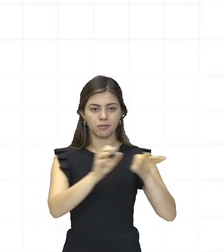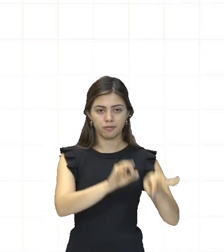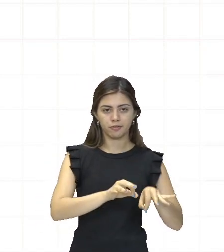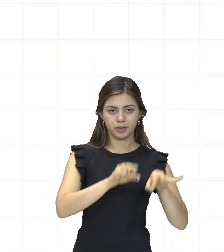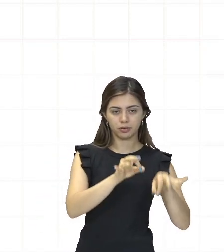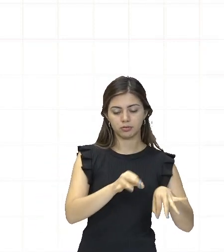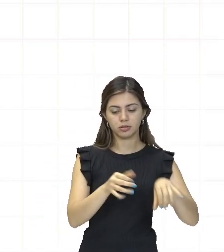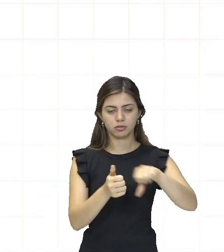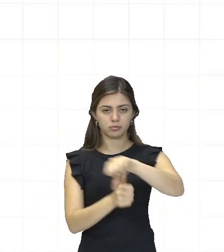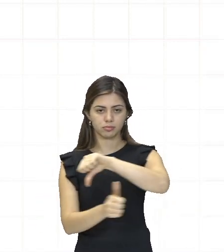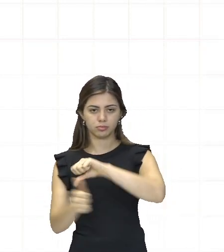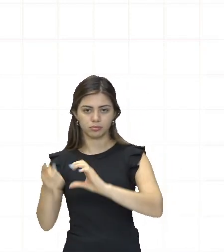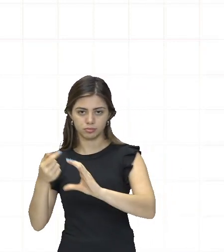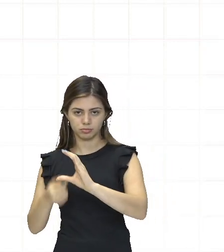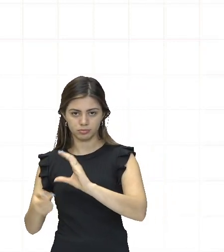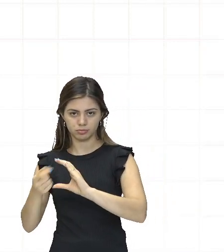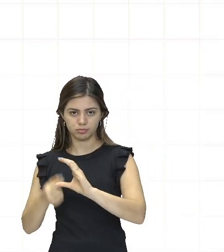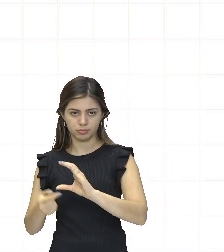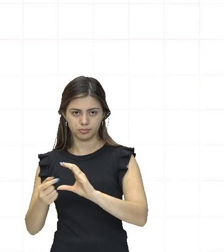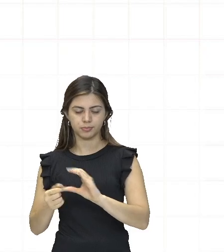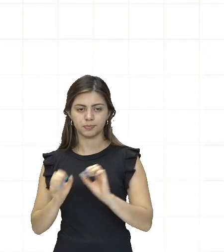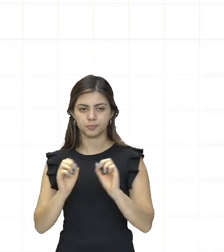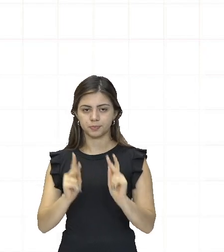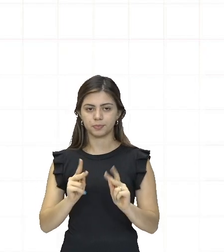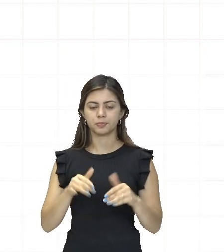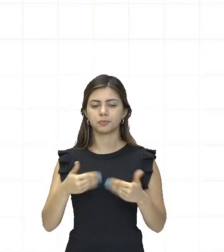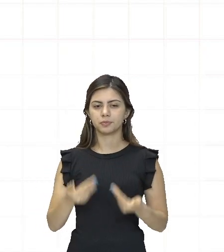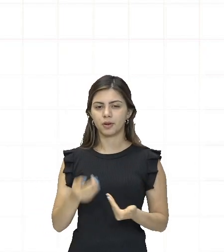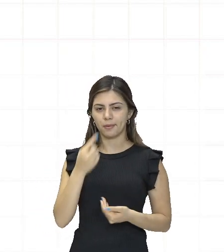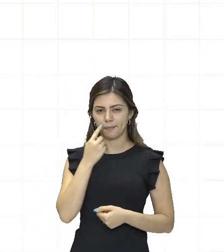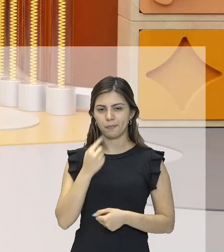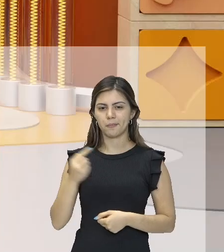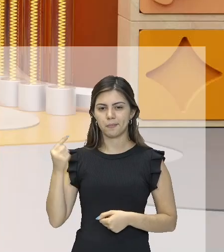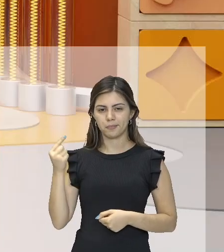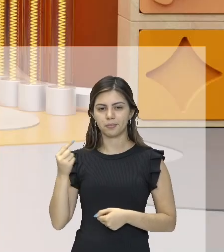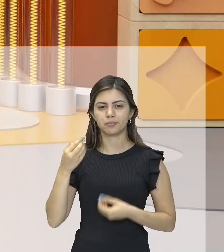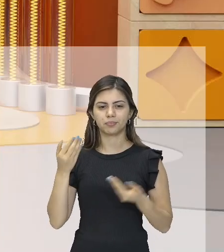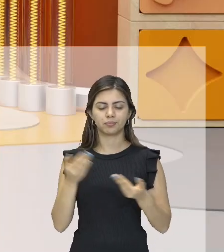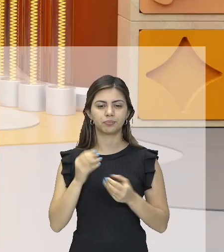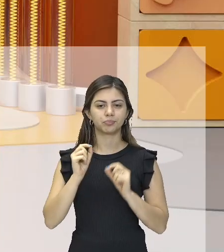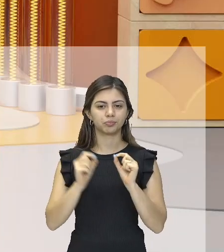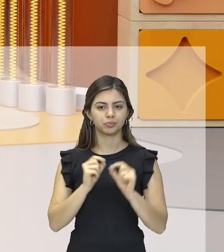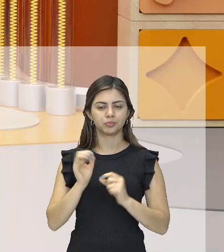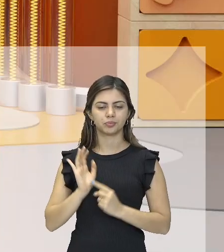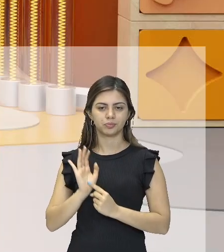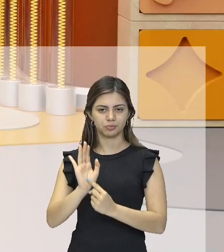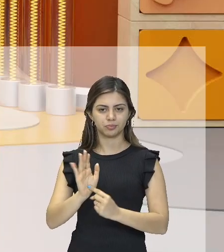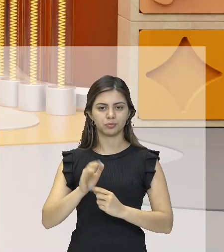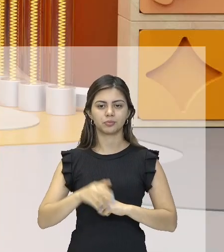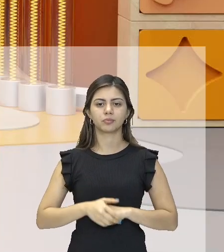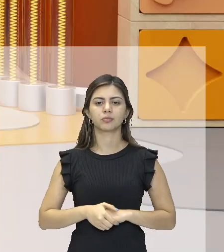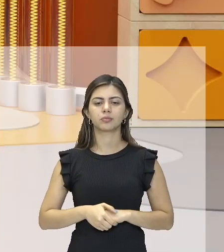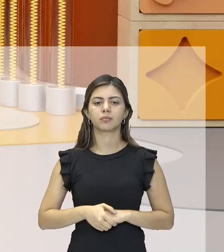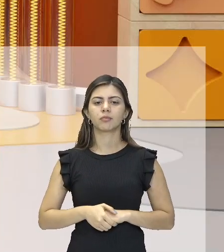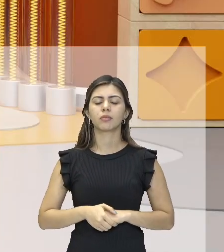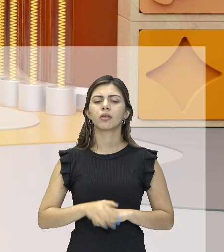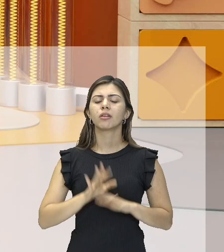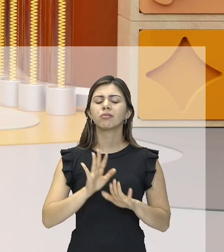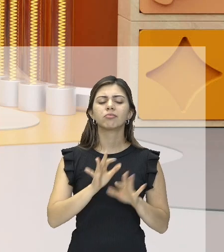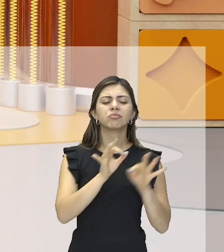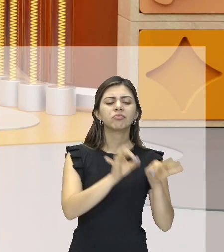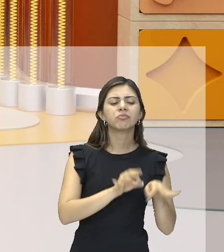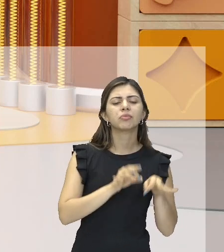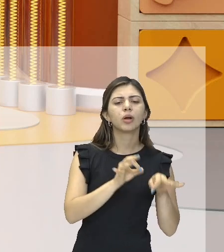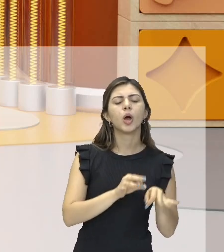feudalismo para o capitalismo. Então, observem agora aqui comigo. Olhem só para cá. Mas o que é o feudalismo